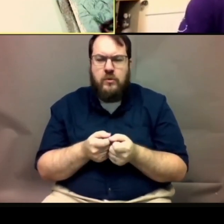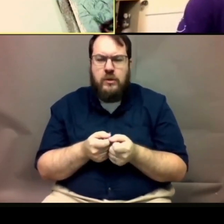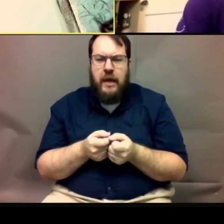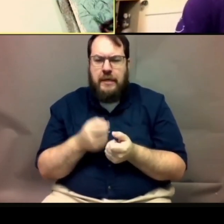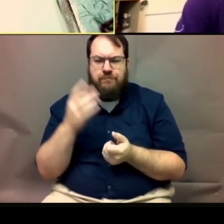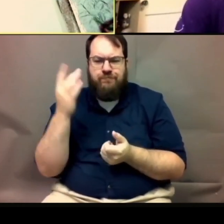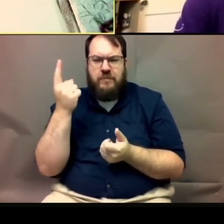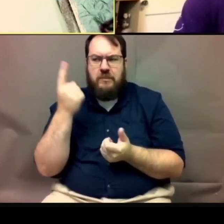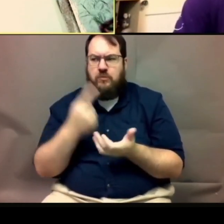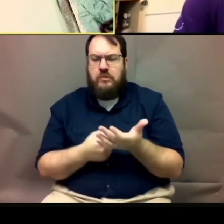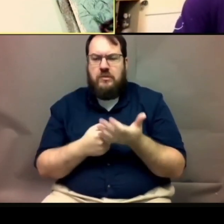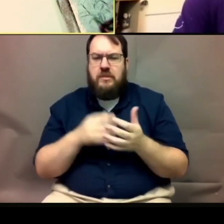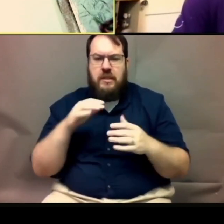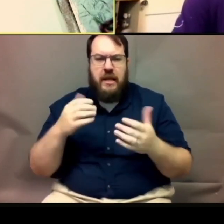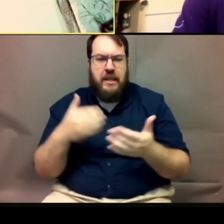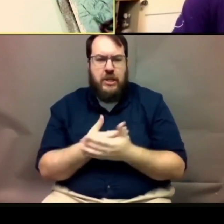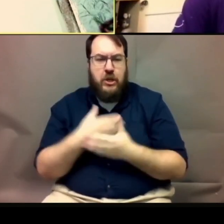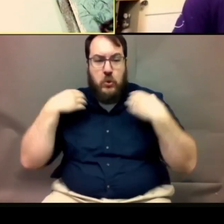rapidinho